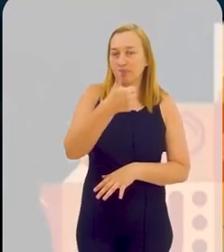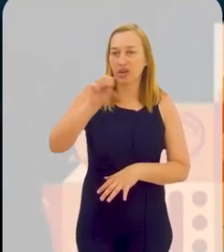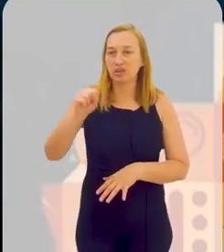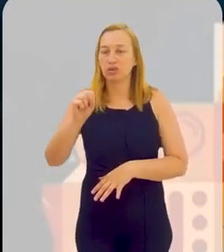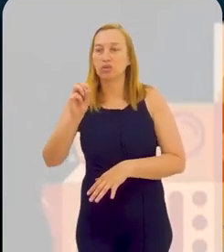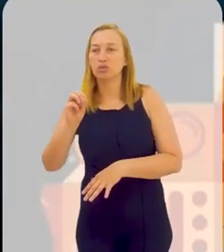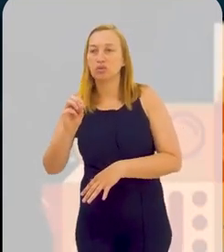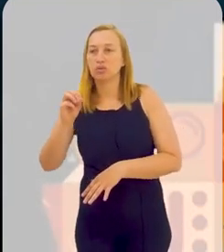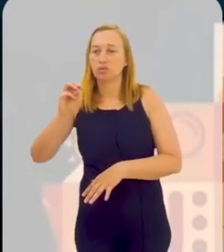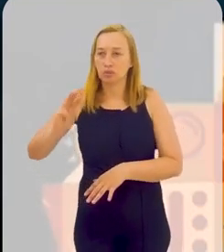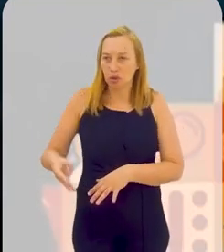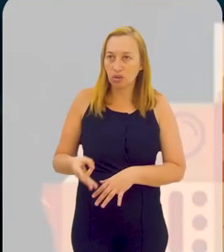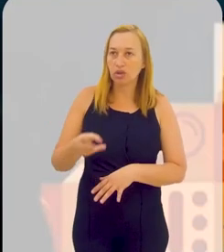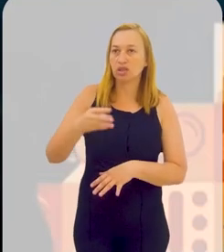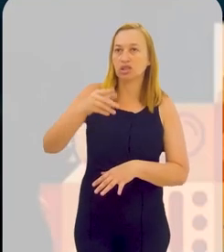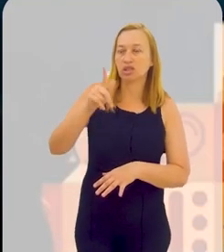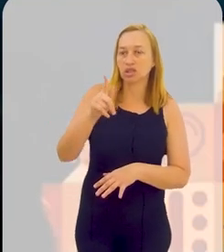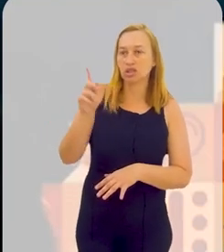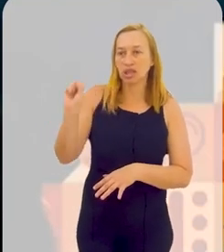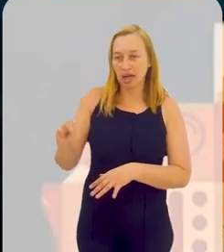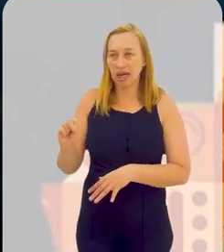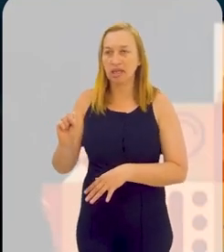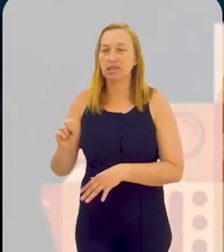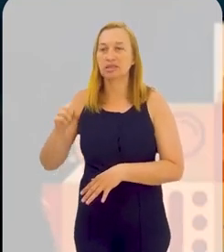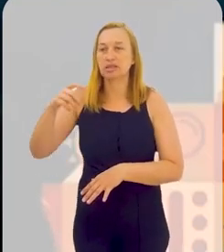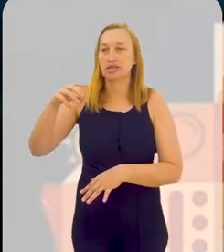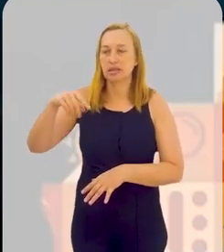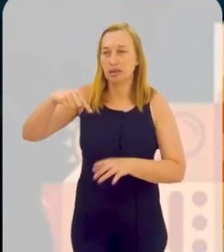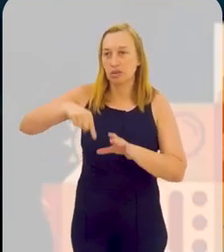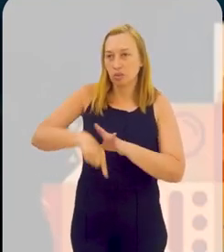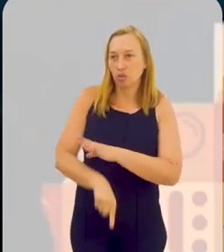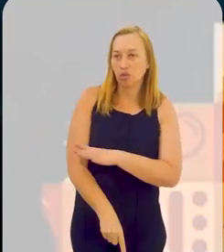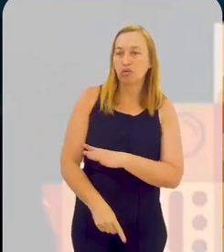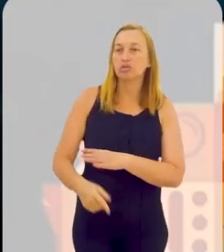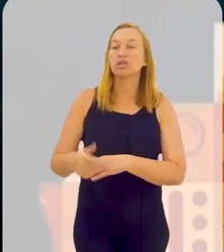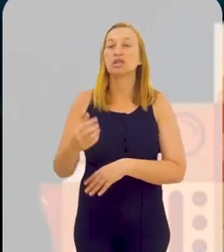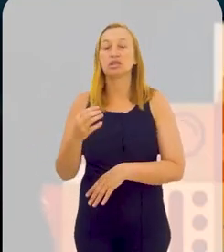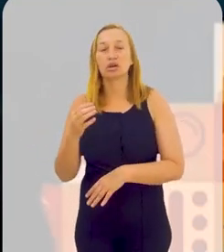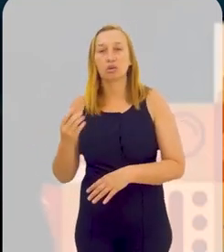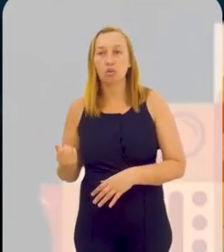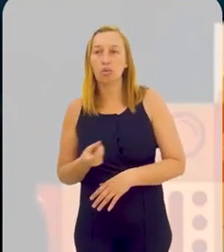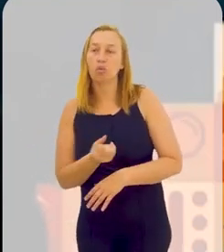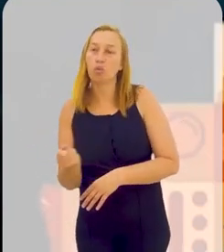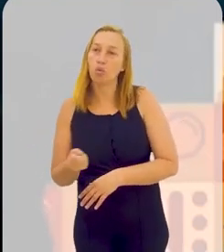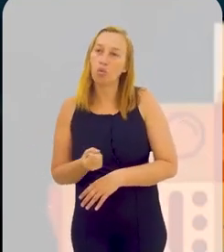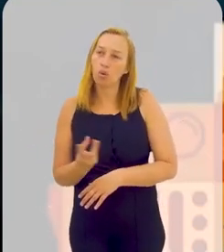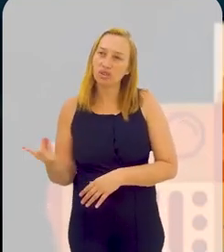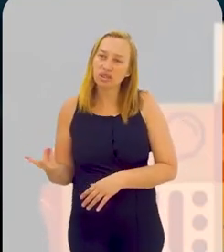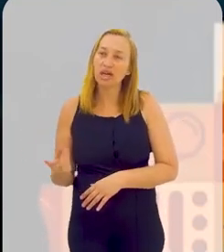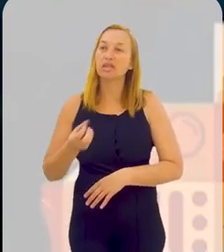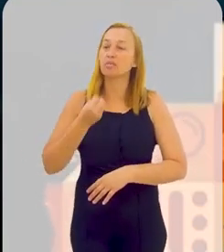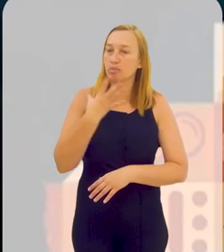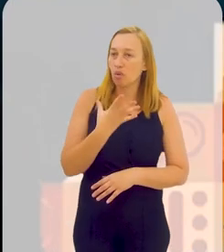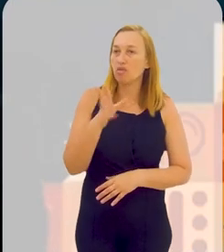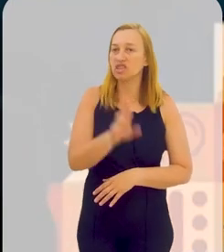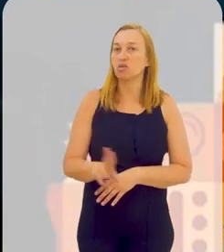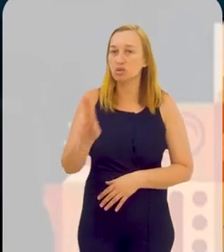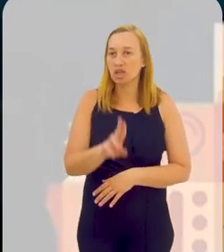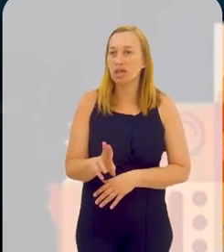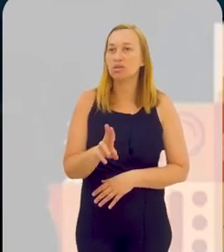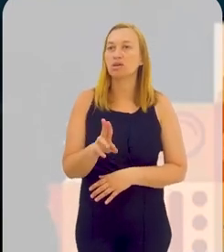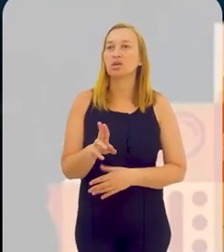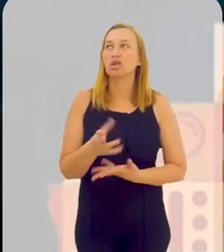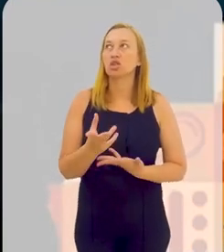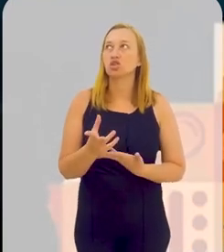fluminense 18 milhões de metros cúbicos de gás. Então, é uma quantidade bastante significativa que já vai poder ser usado com